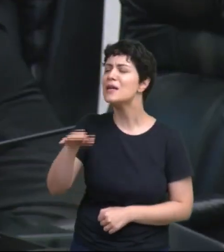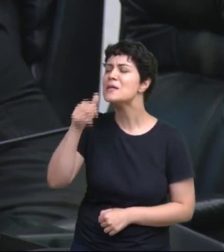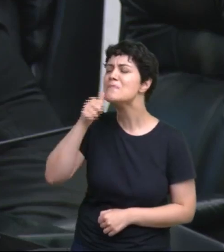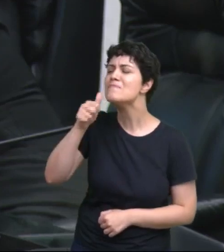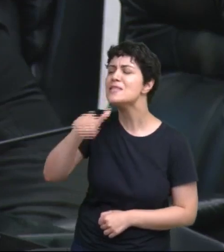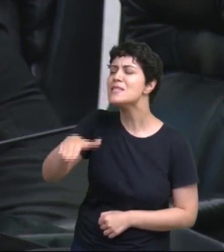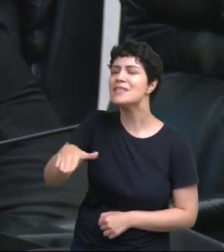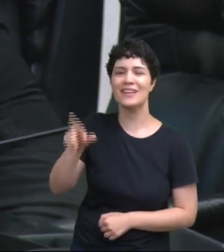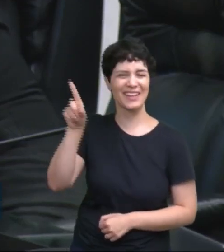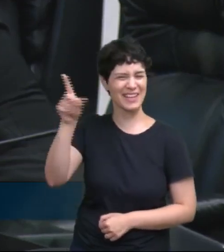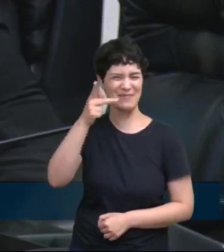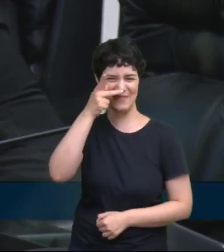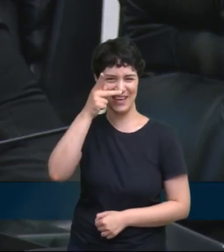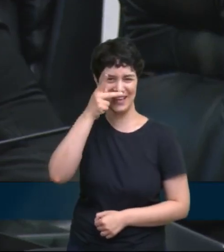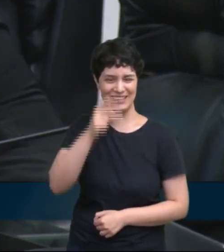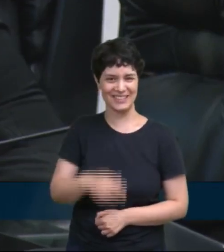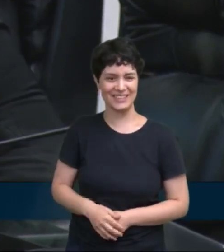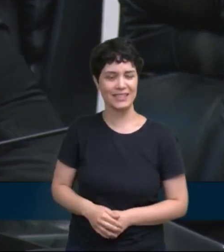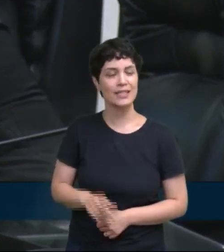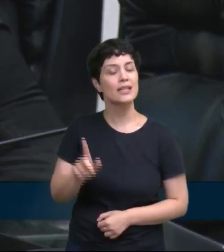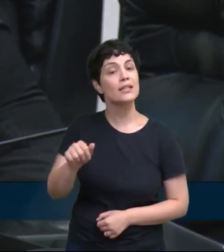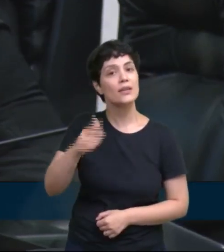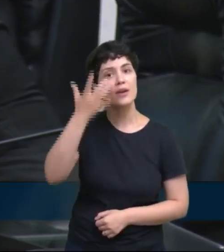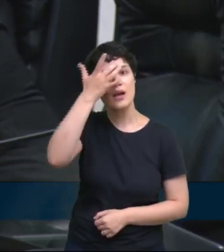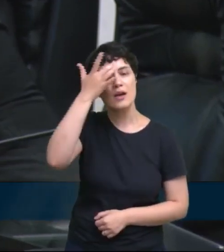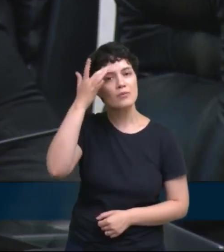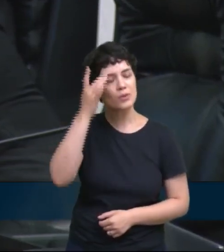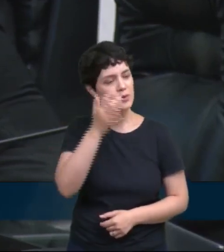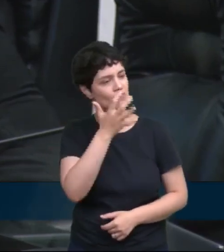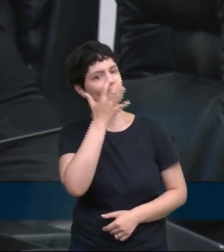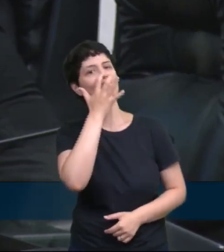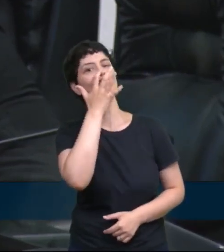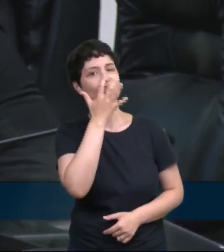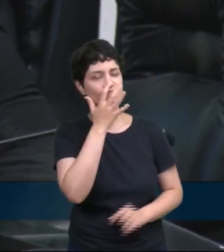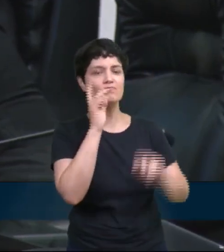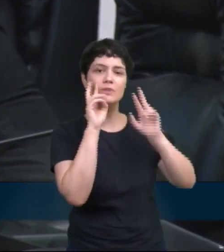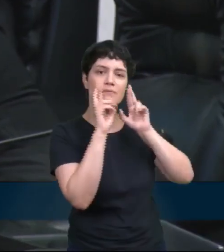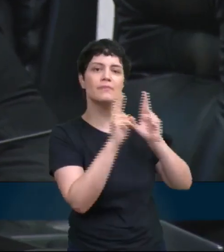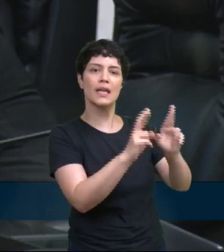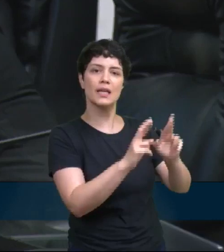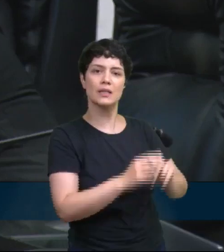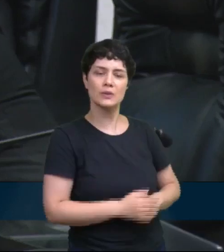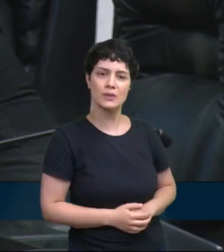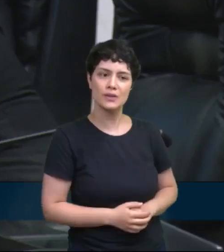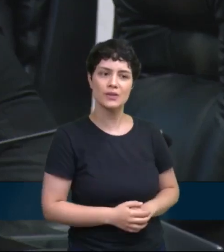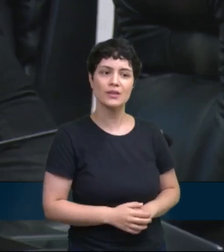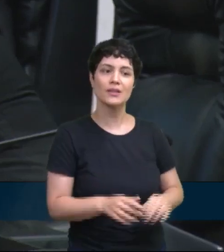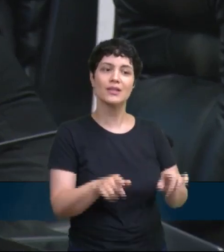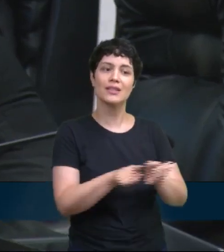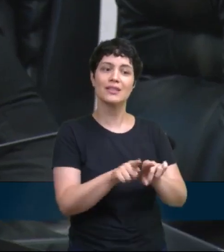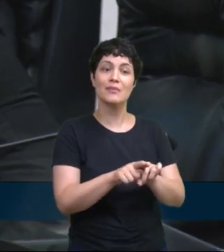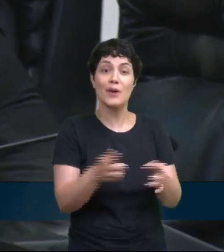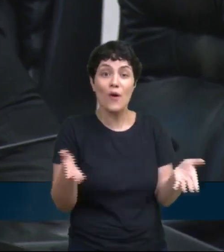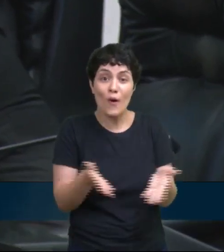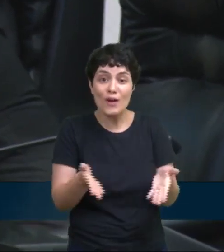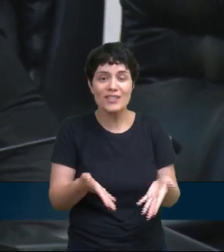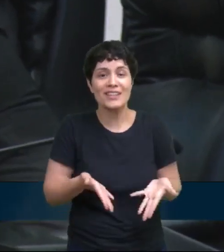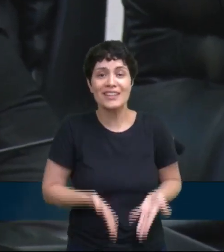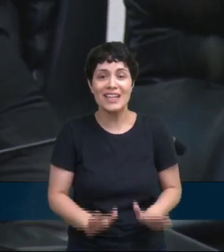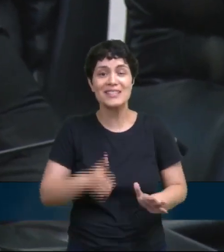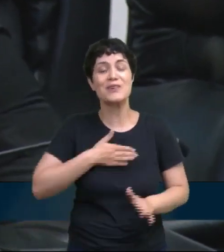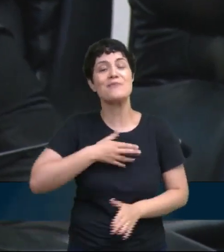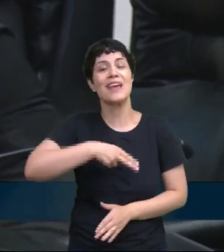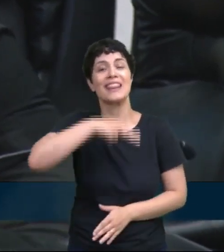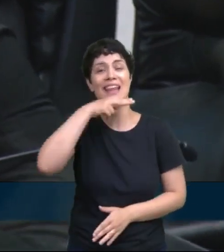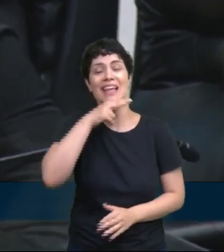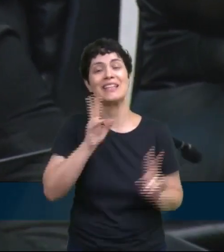em Pinhais. Então, é uma pessoa assim que eu tenho uma admiração muito grande. E dizer também que minha netinha nasceu hoje, dia